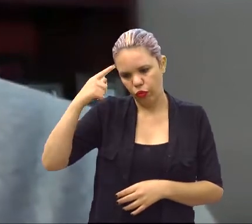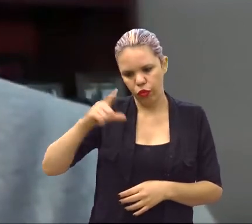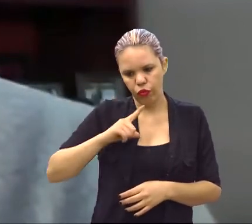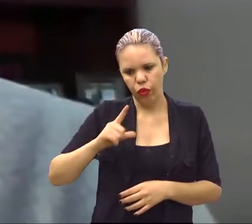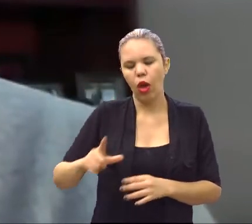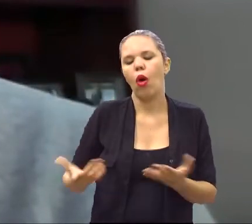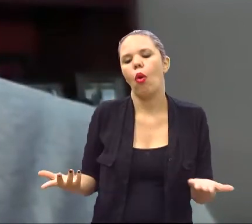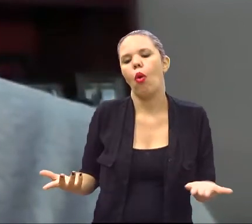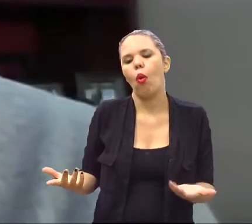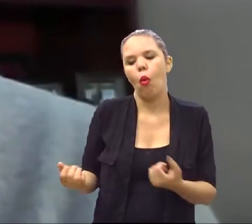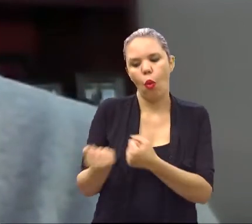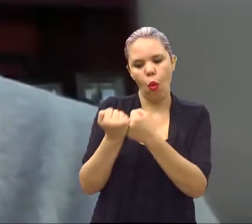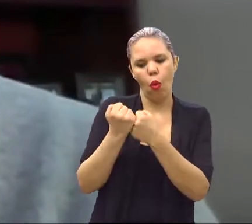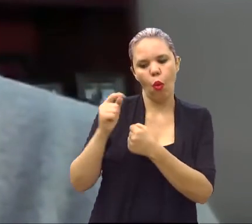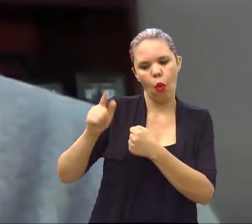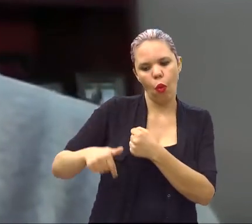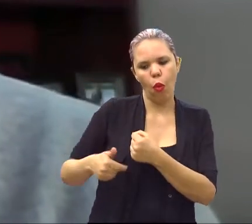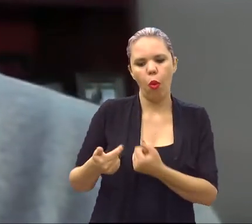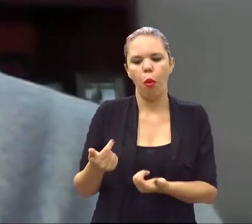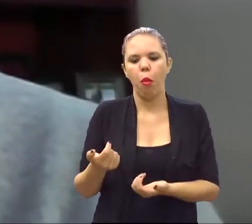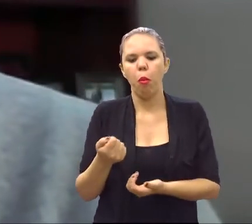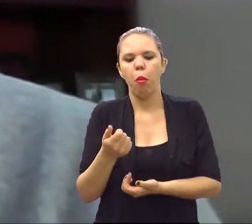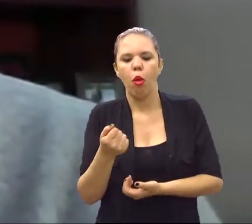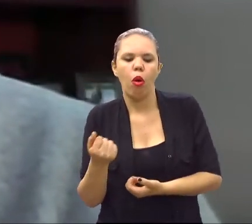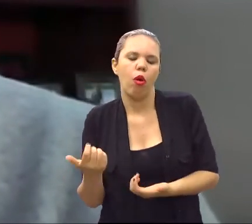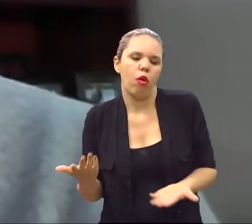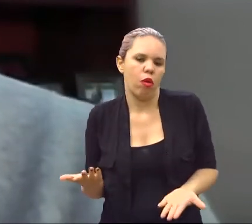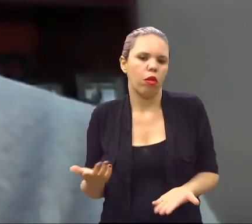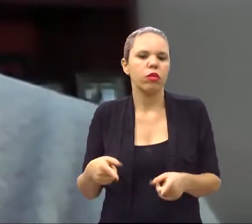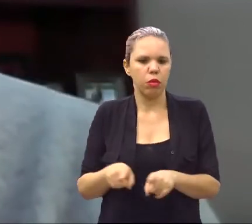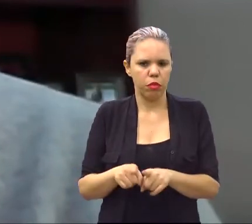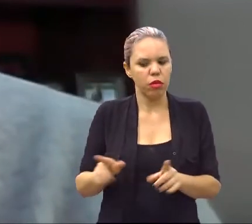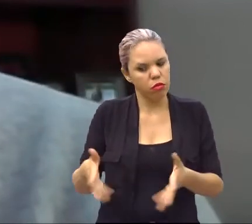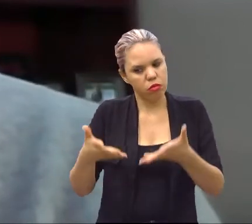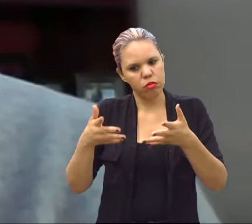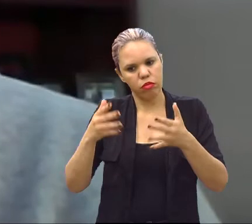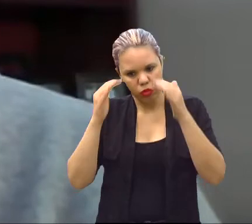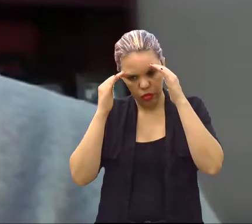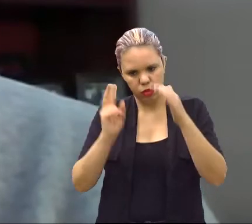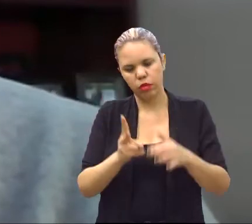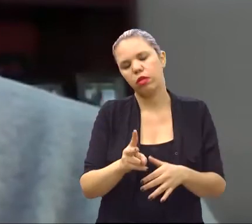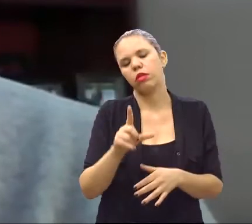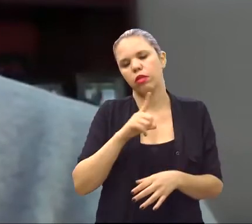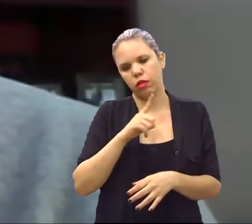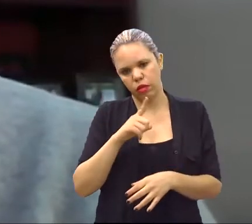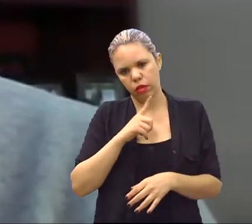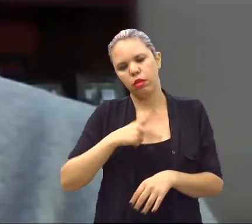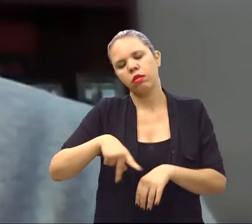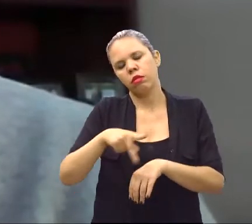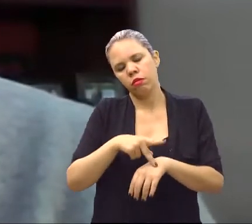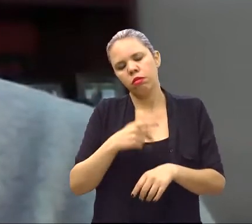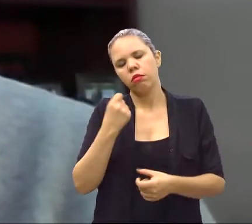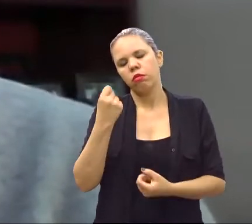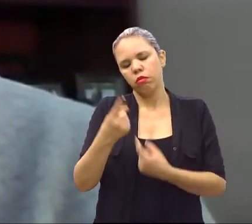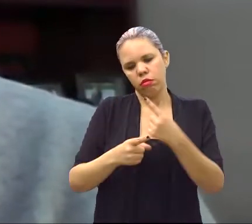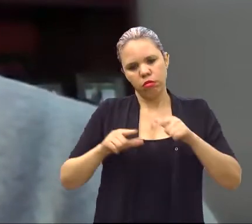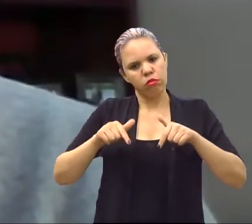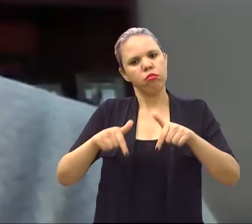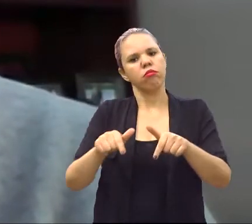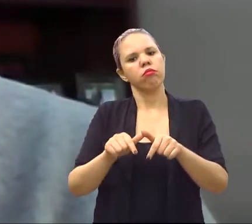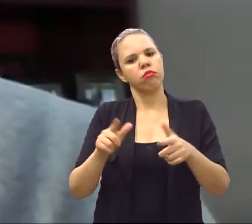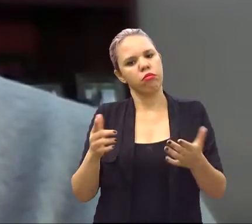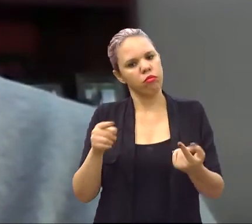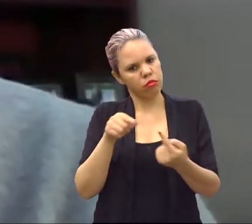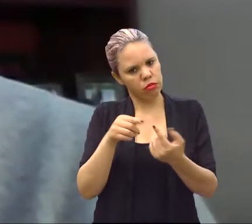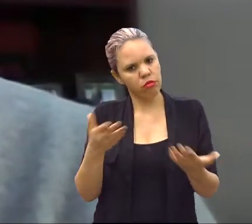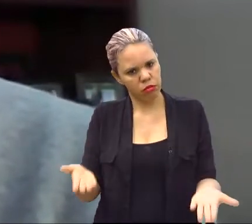isso, ou tiver uma pequena recompensa, aí ele será estimulado. Então, existe já no país algumas